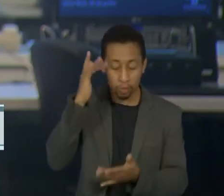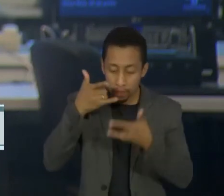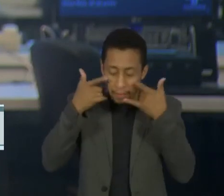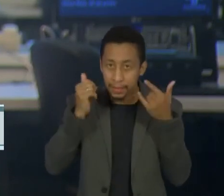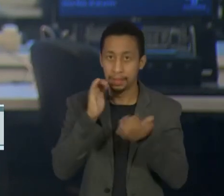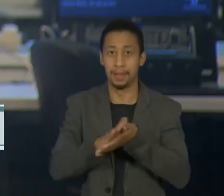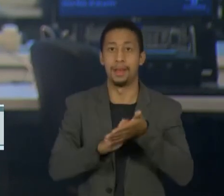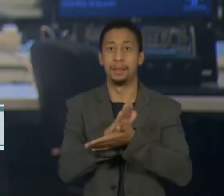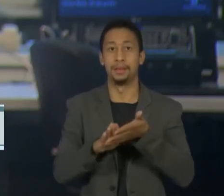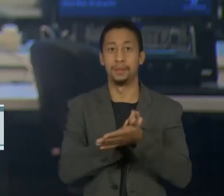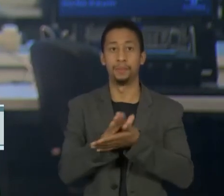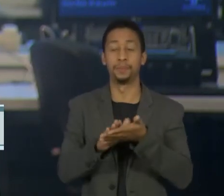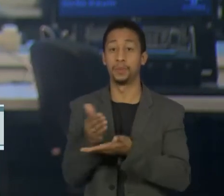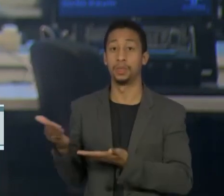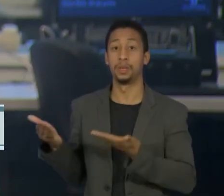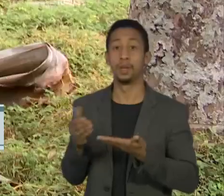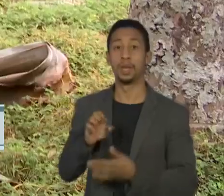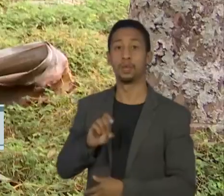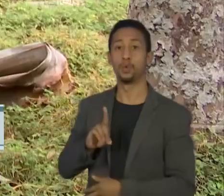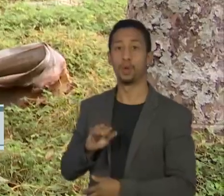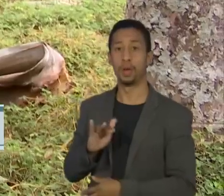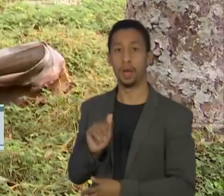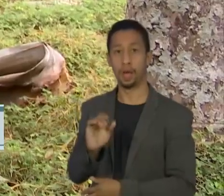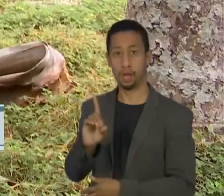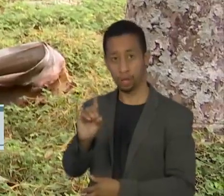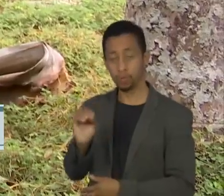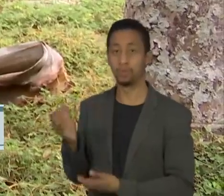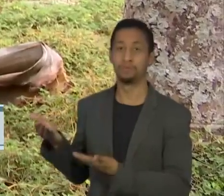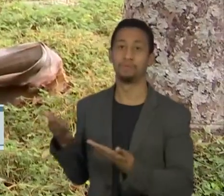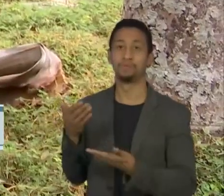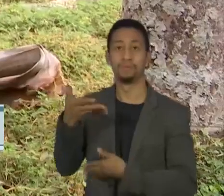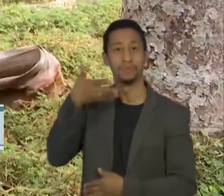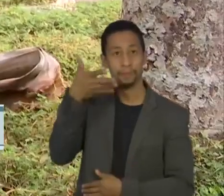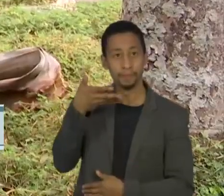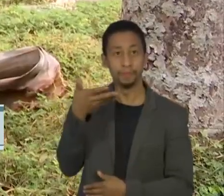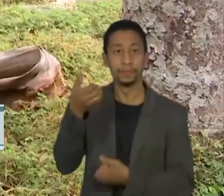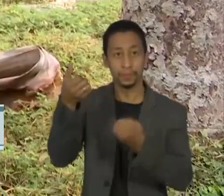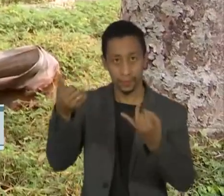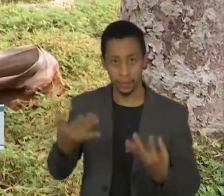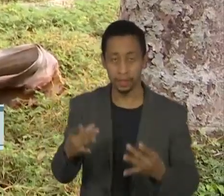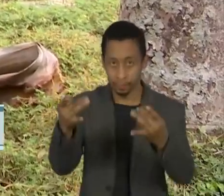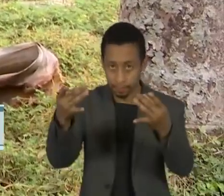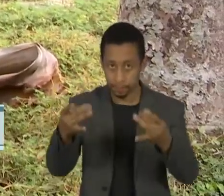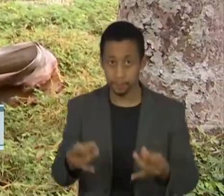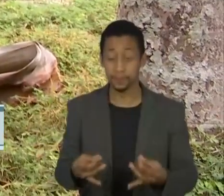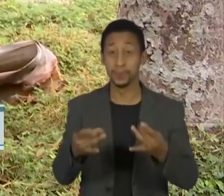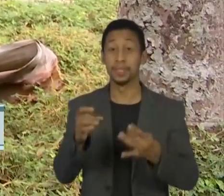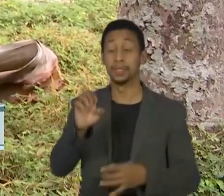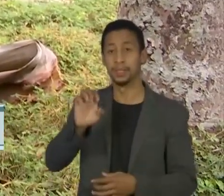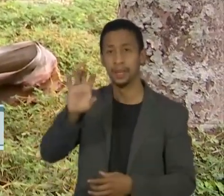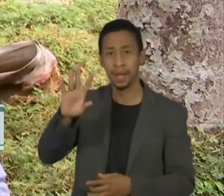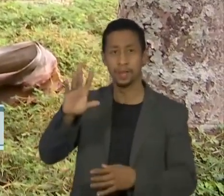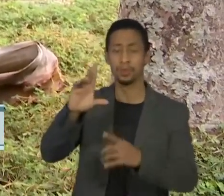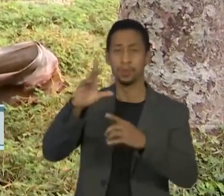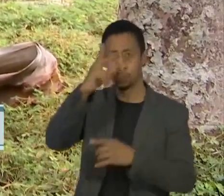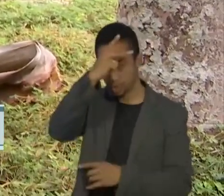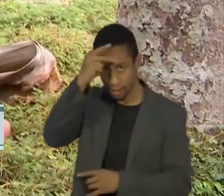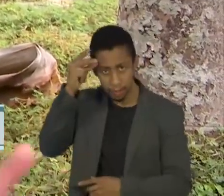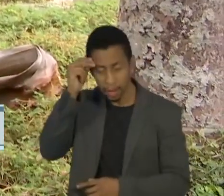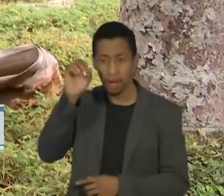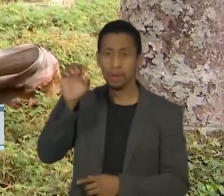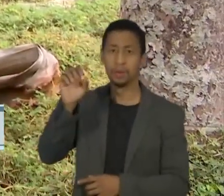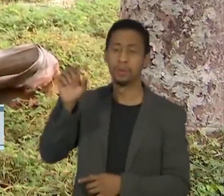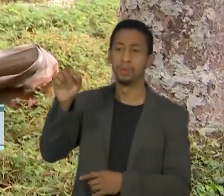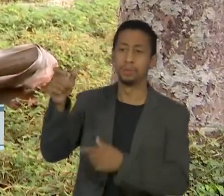repórter Eduardo Campos tem os detalhes. Caberá às vigilâncias sanitárias estadual e municipal a fiscalização. Quem for flagrado